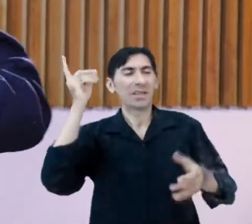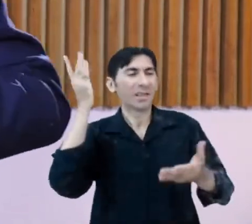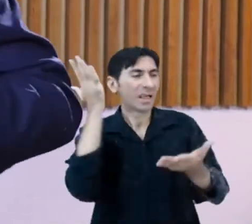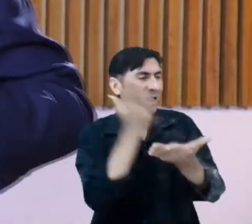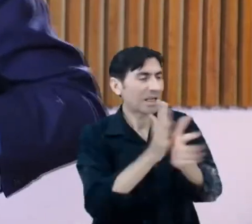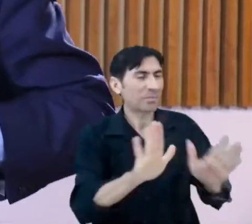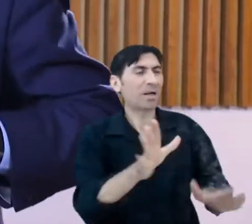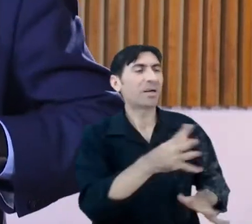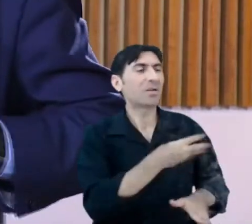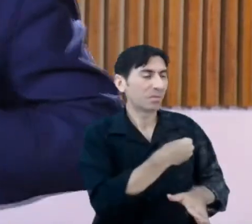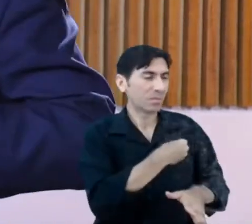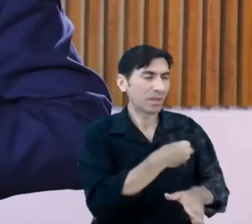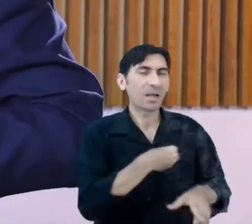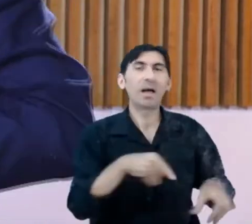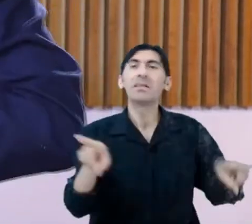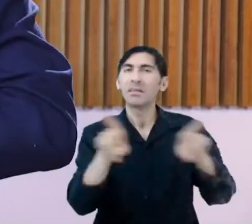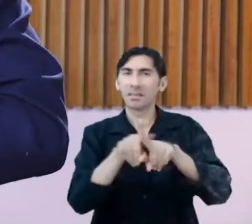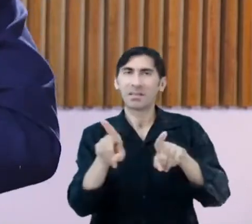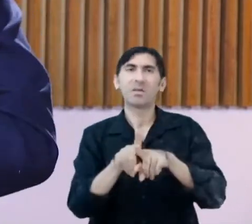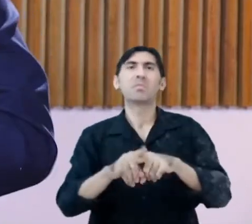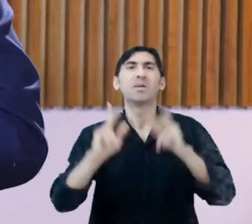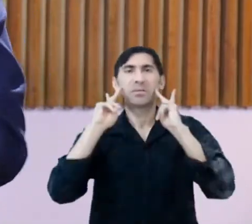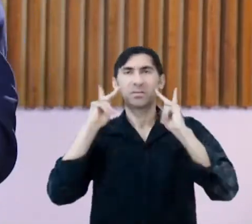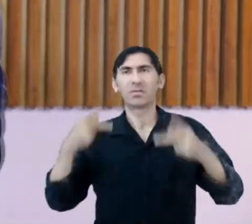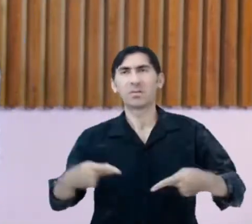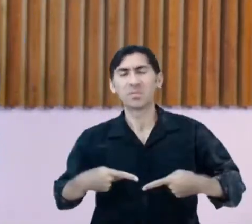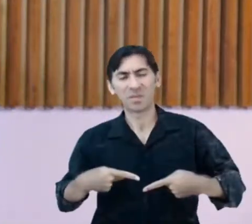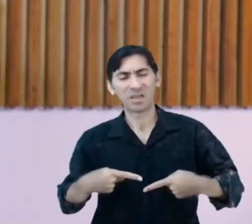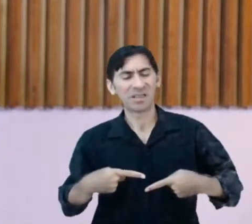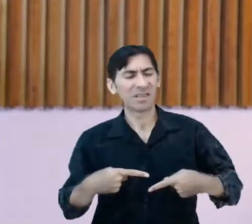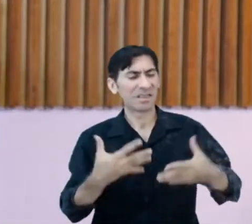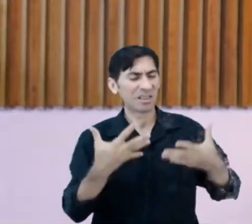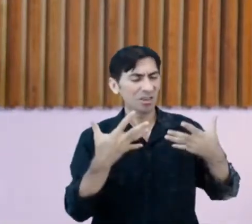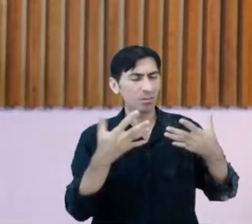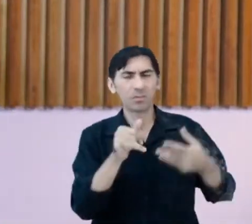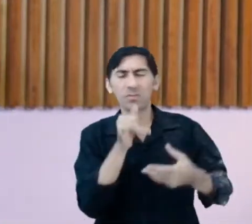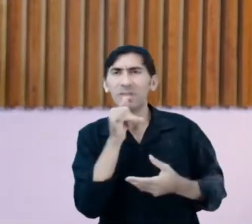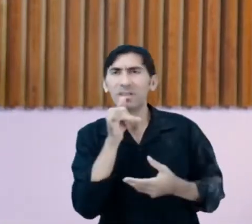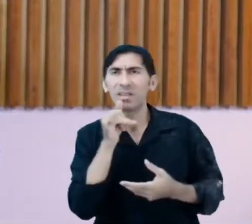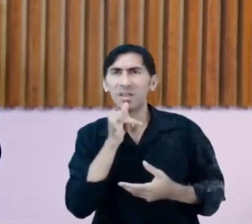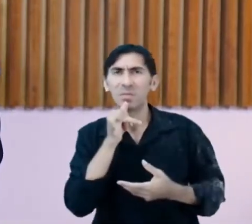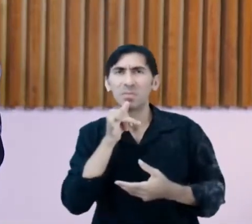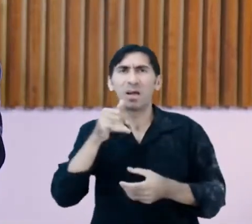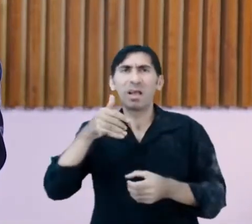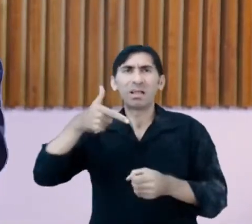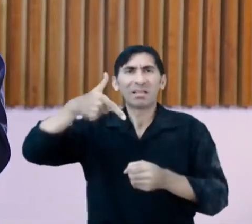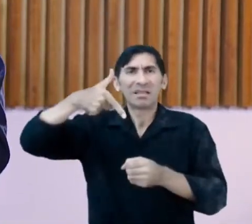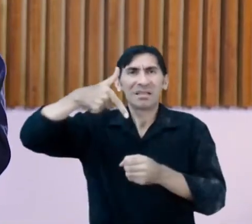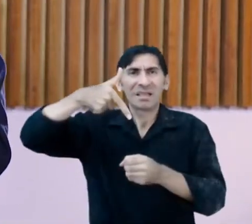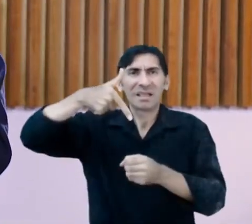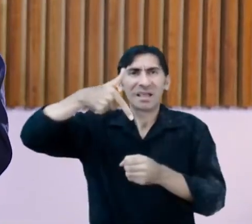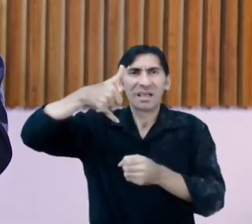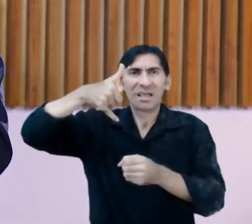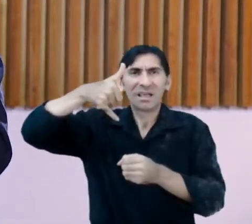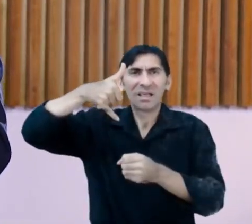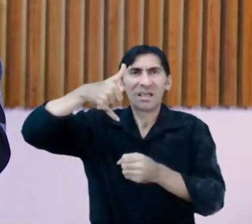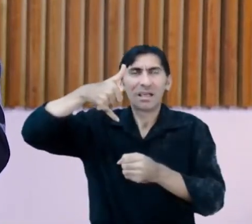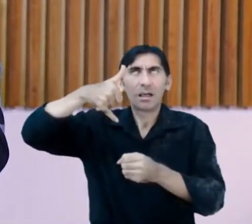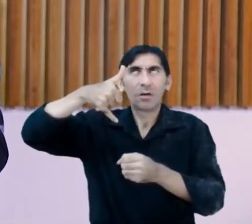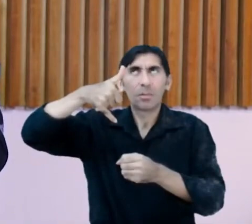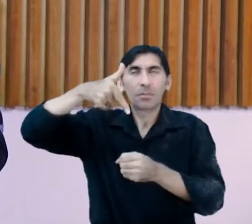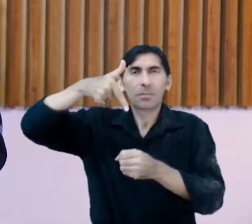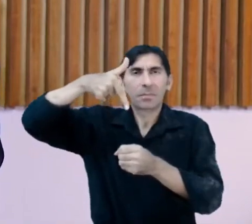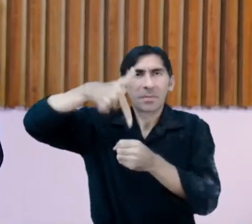maneira: se eu estou encharcado de gasolina perto do fogo, o fogo não tem